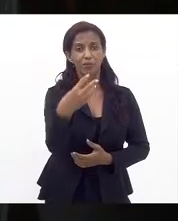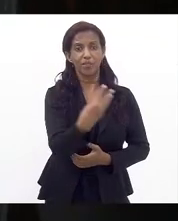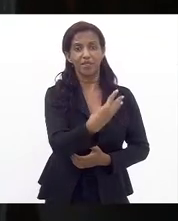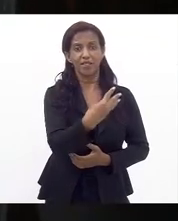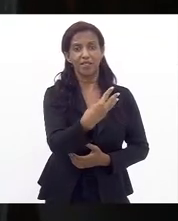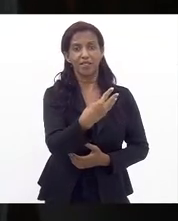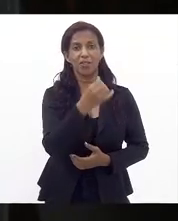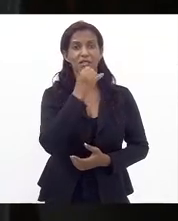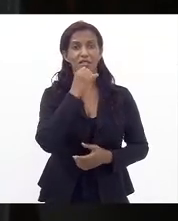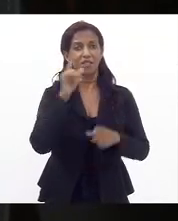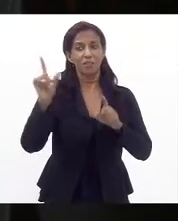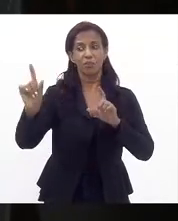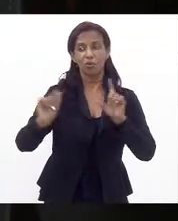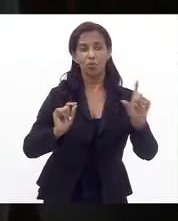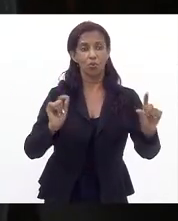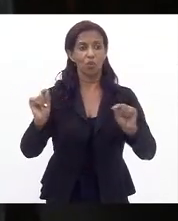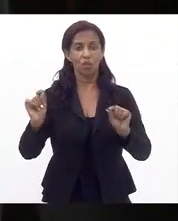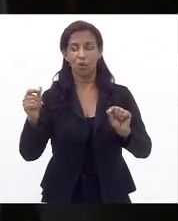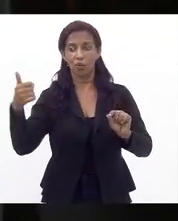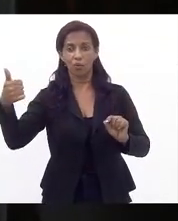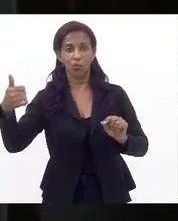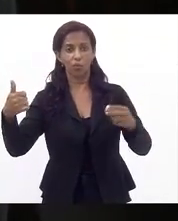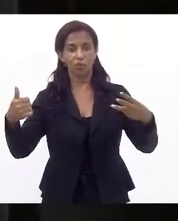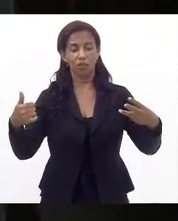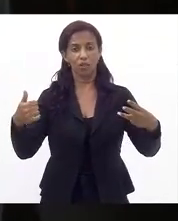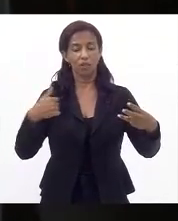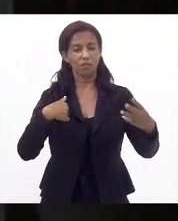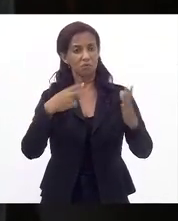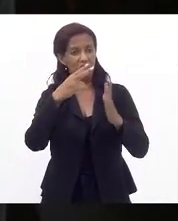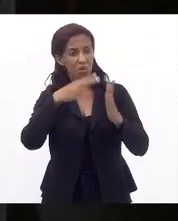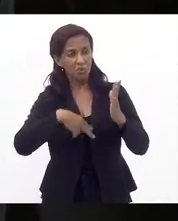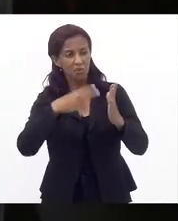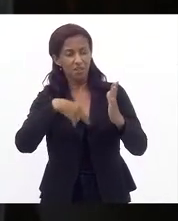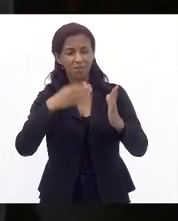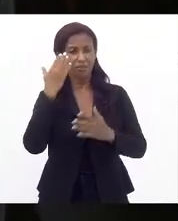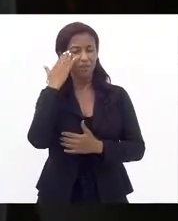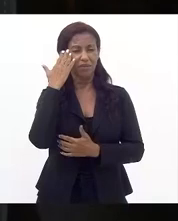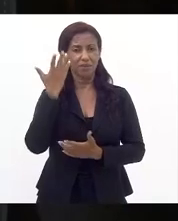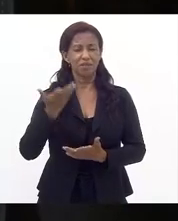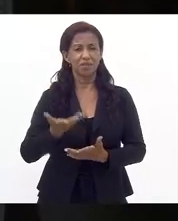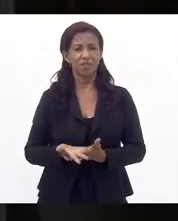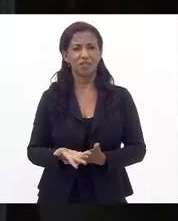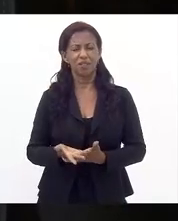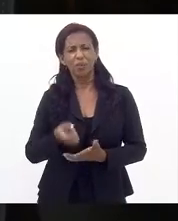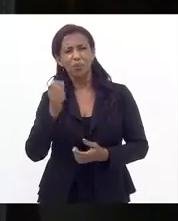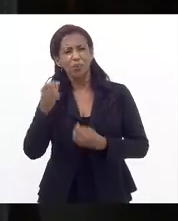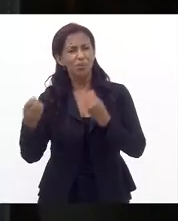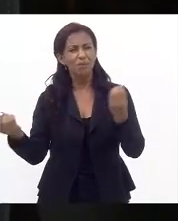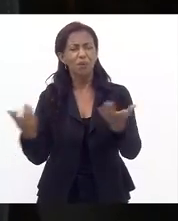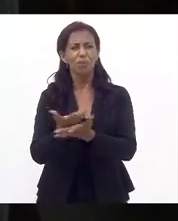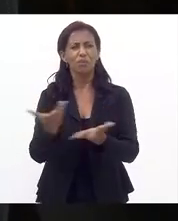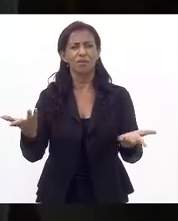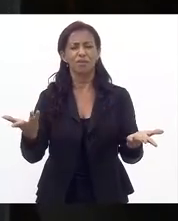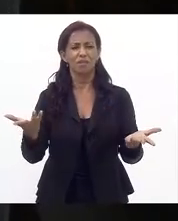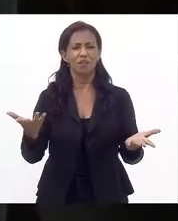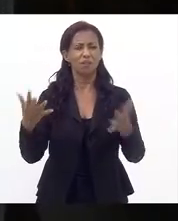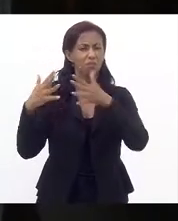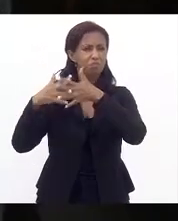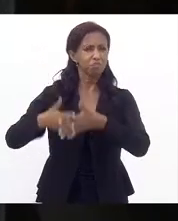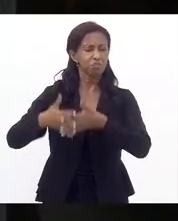você pode escolher um outro eu li ali mas não tá entendendo eu quem diabo passou